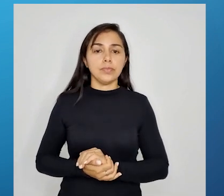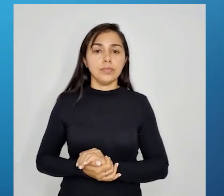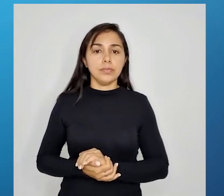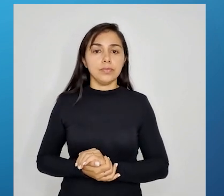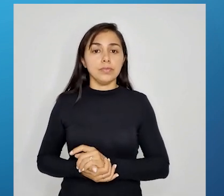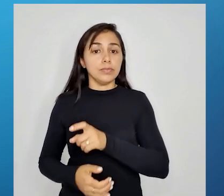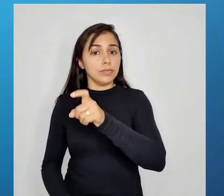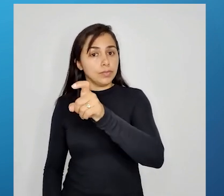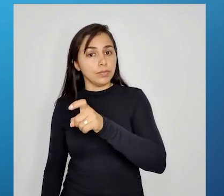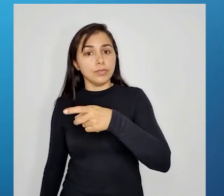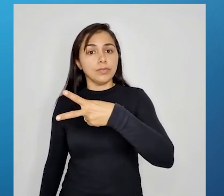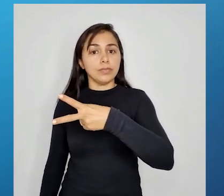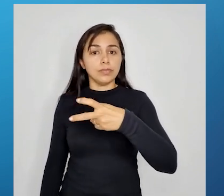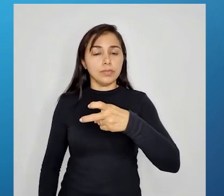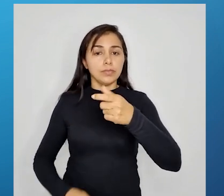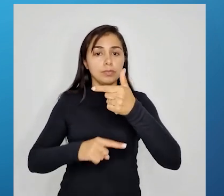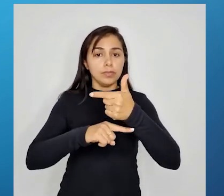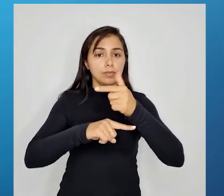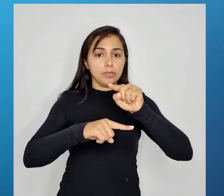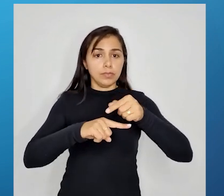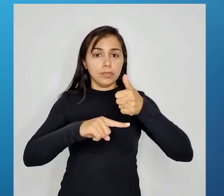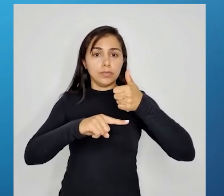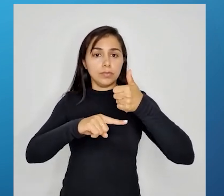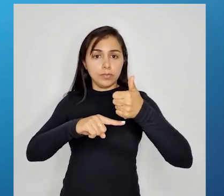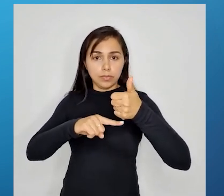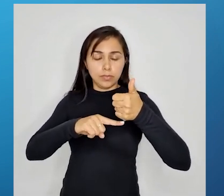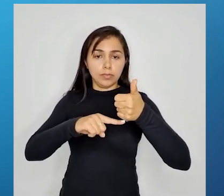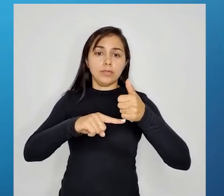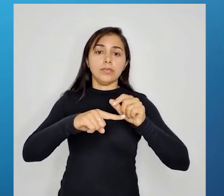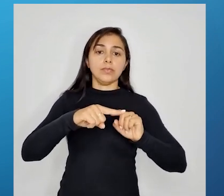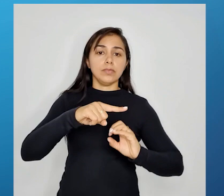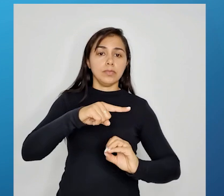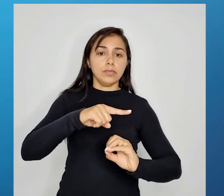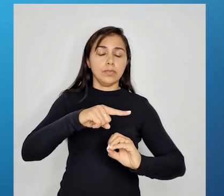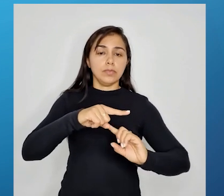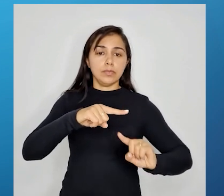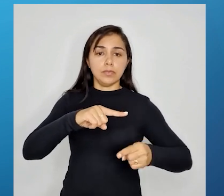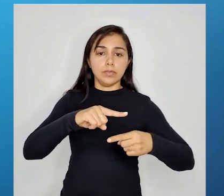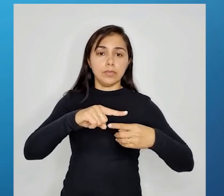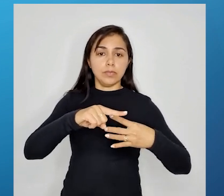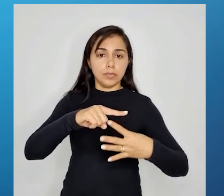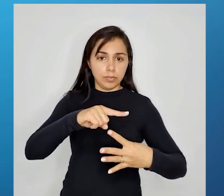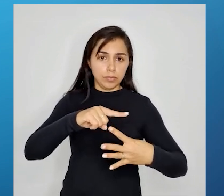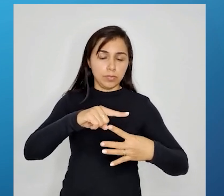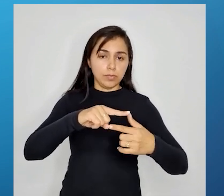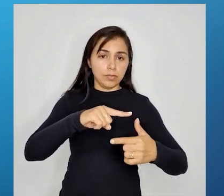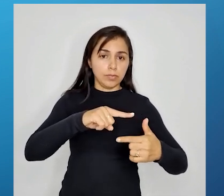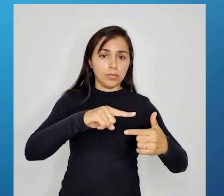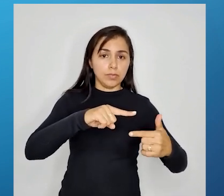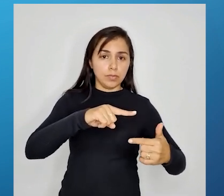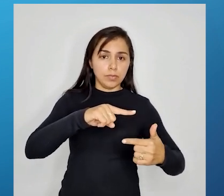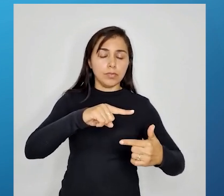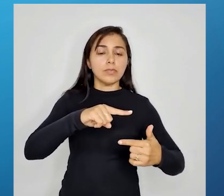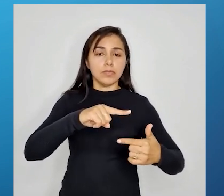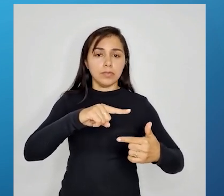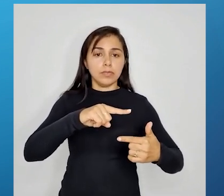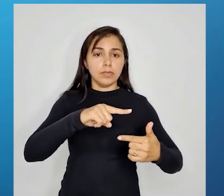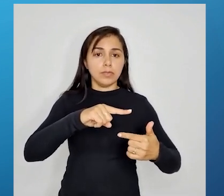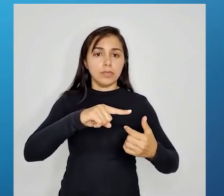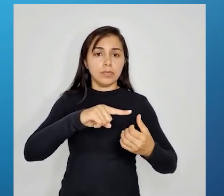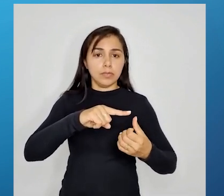vai acontecer? Vai acontecer que x vai ser igual a 2,1 dividido por